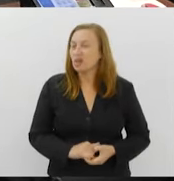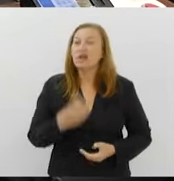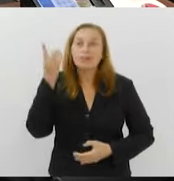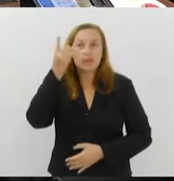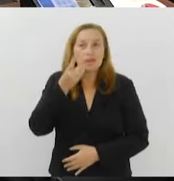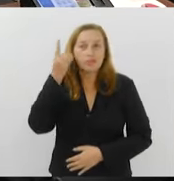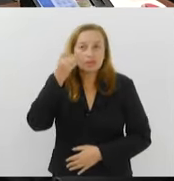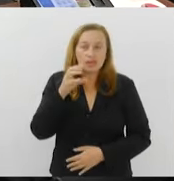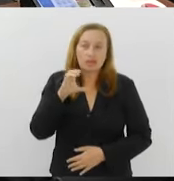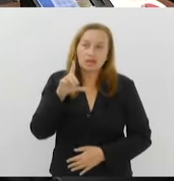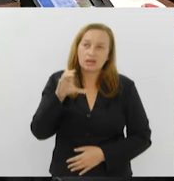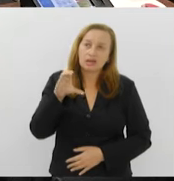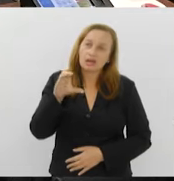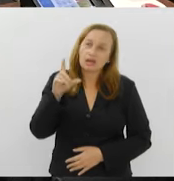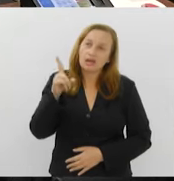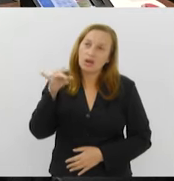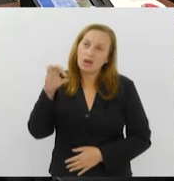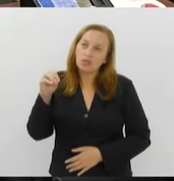Deputado Cláudio Caiado.